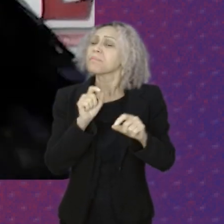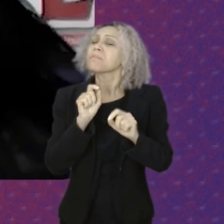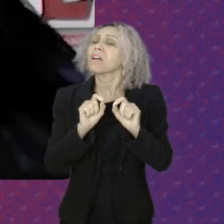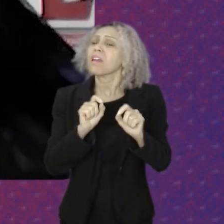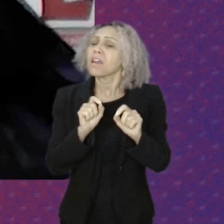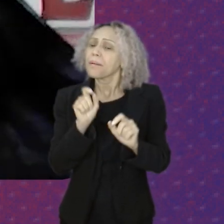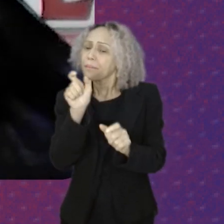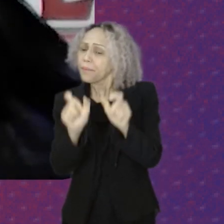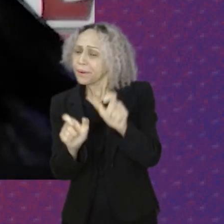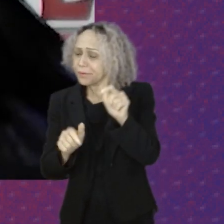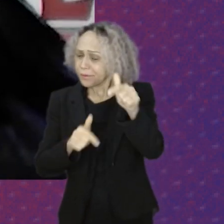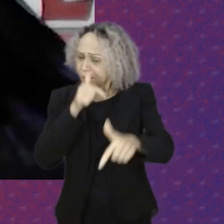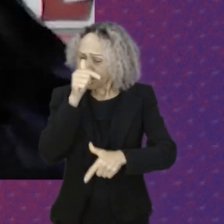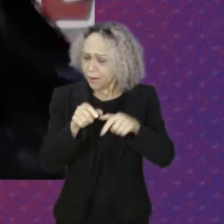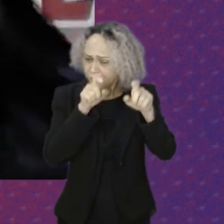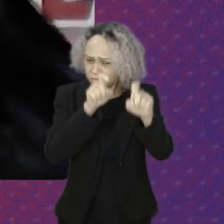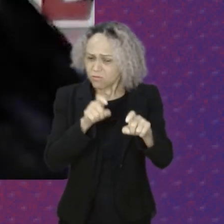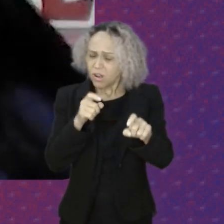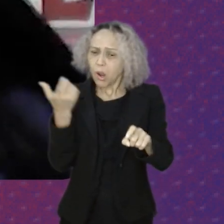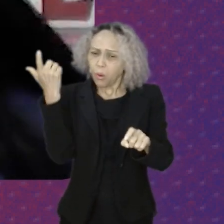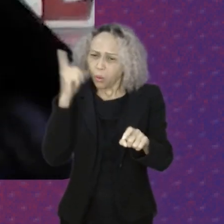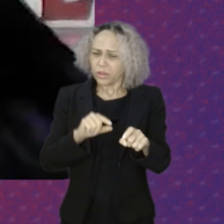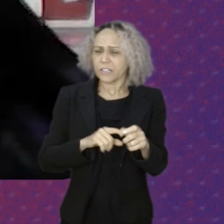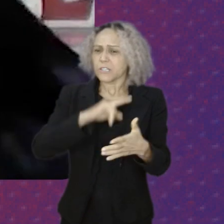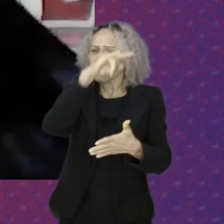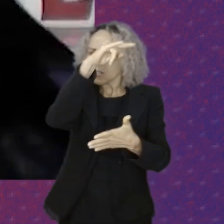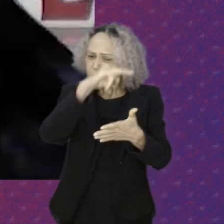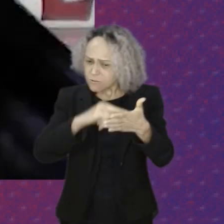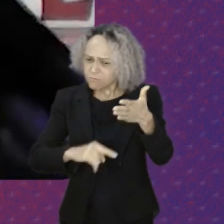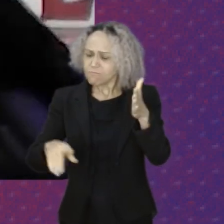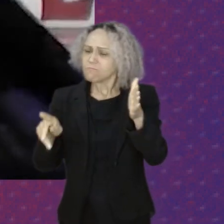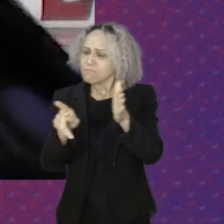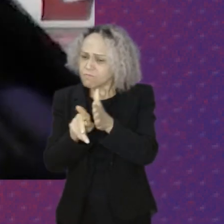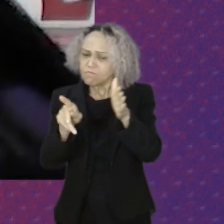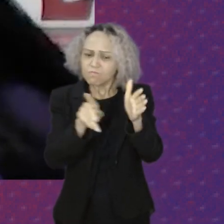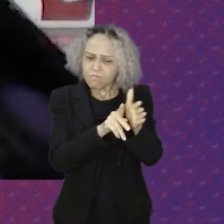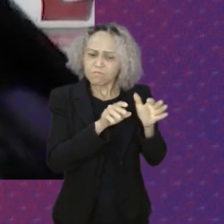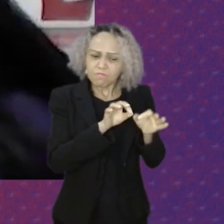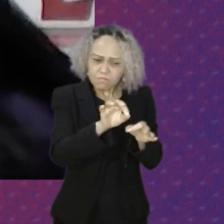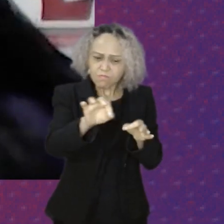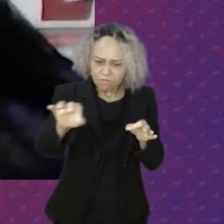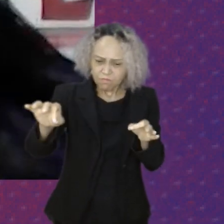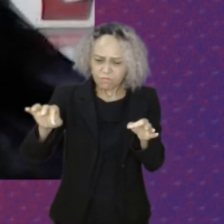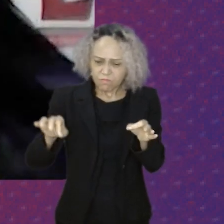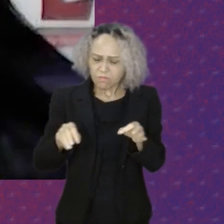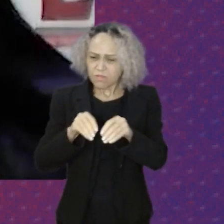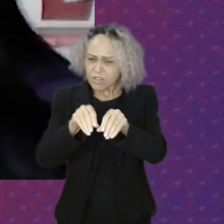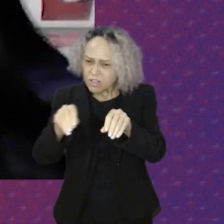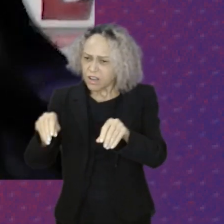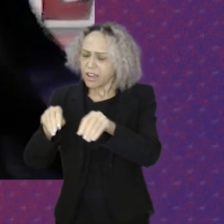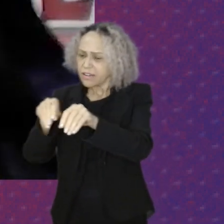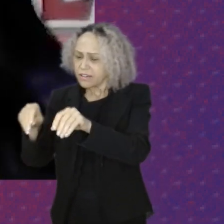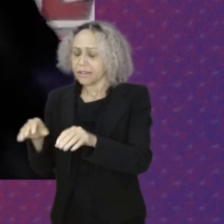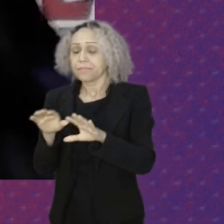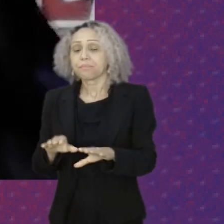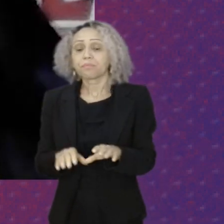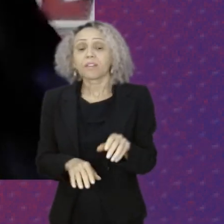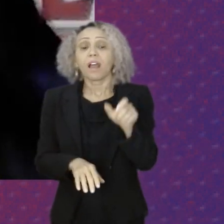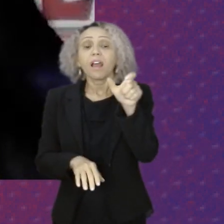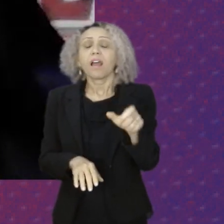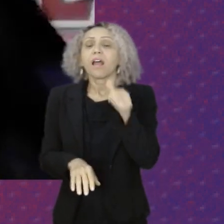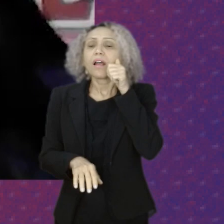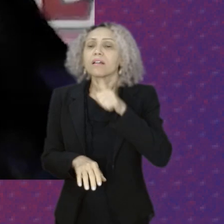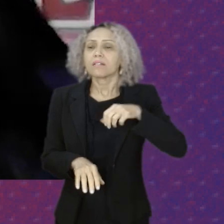com mais pessoas puderam acessar o pedaço de terra. E aí Margarida já fazia essa luta nos